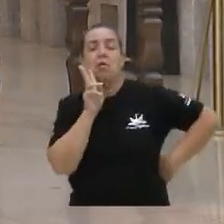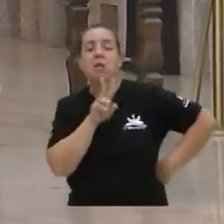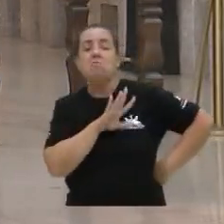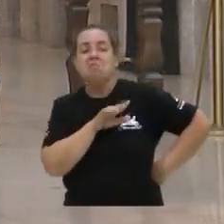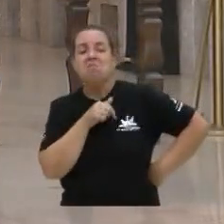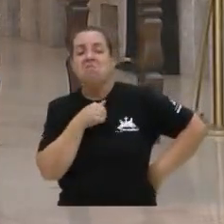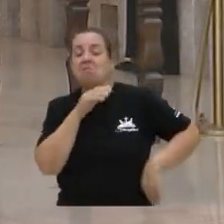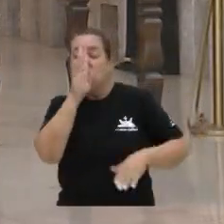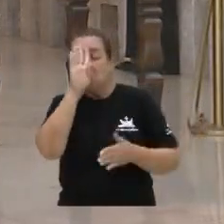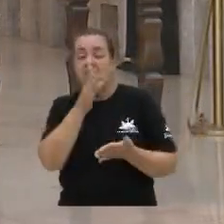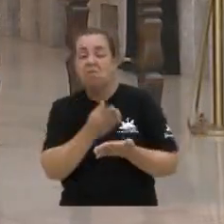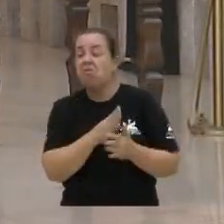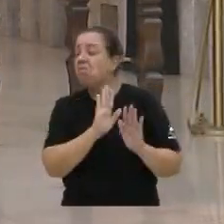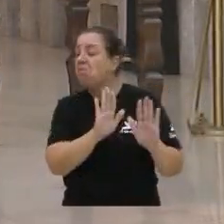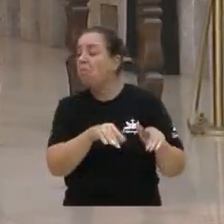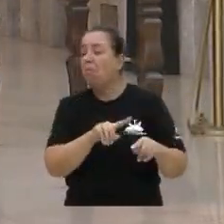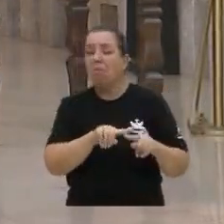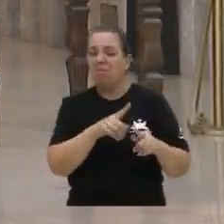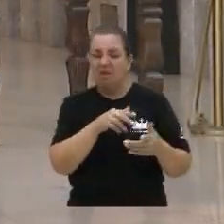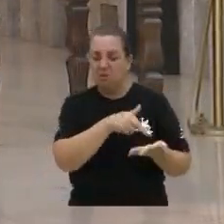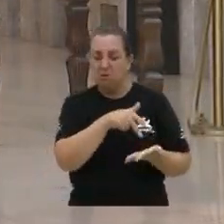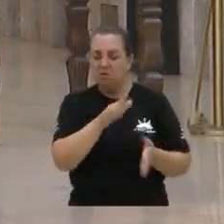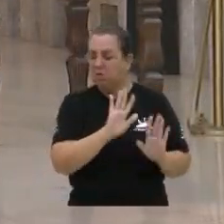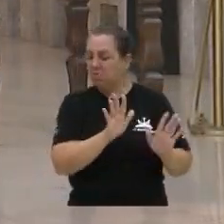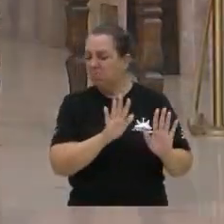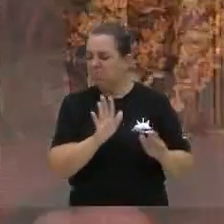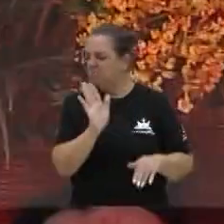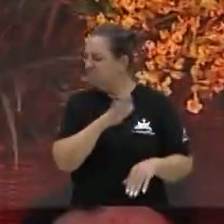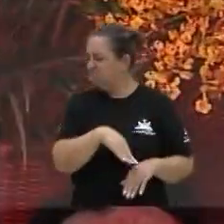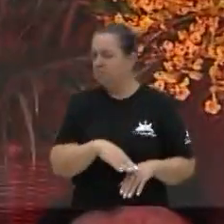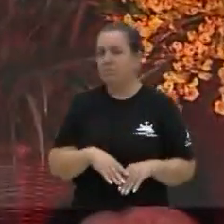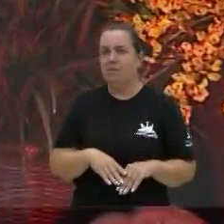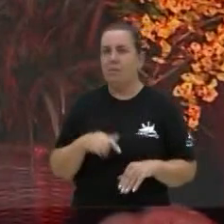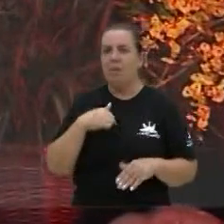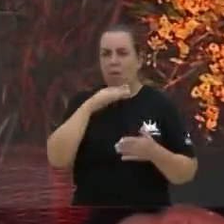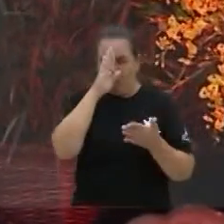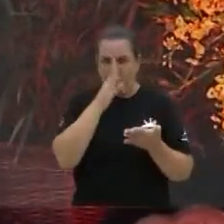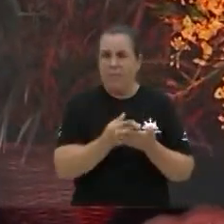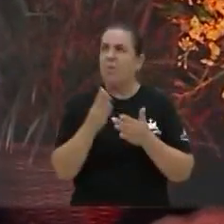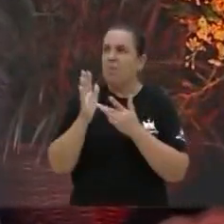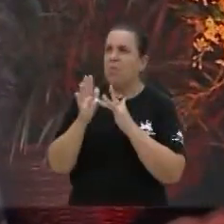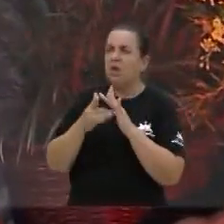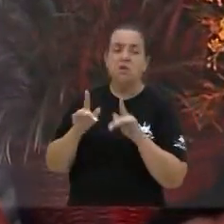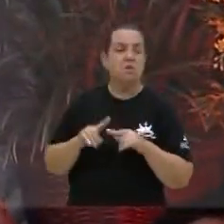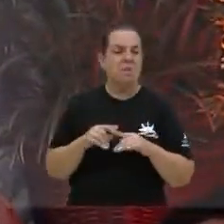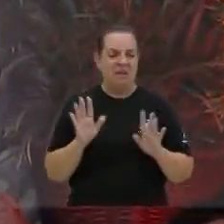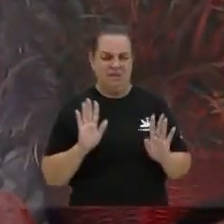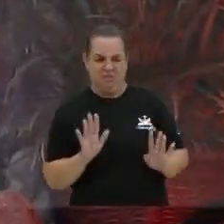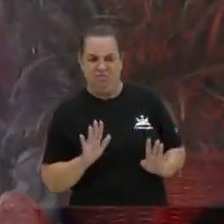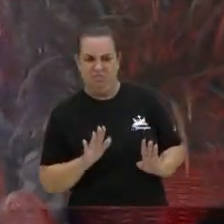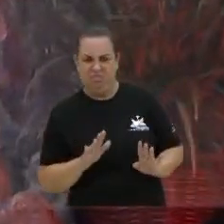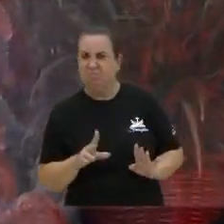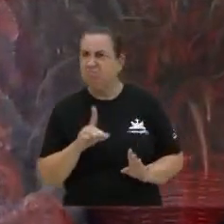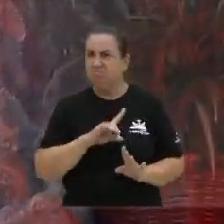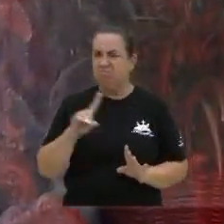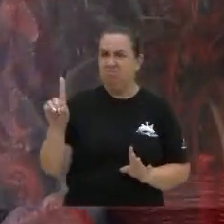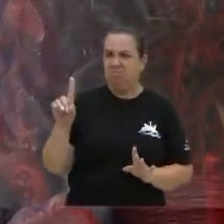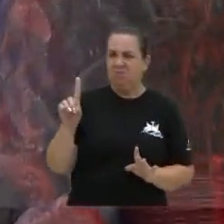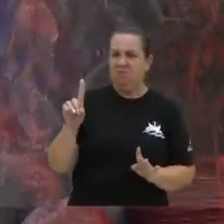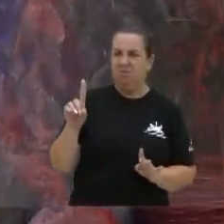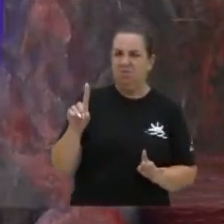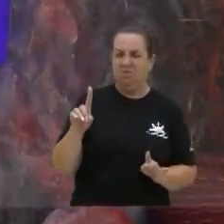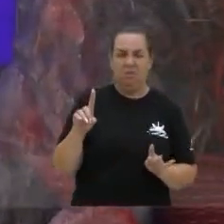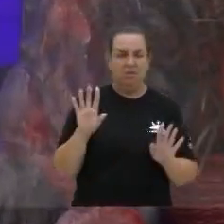no Cristo, mas não creio na ressurreição dos mortos. Eu creio no Cristo, mas Deus